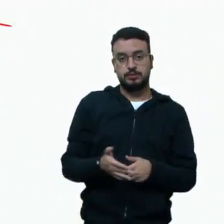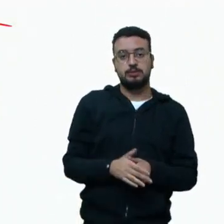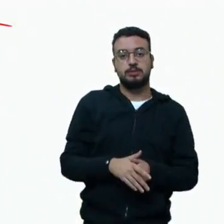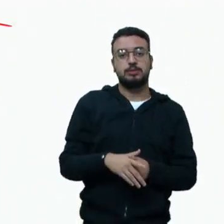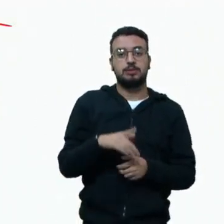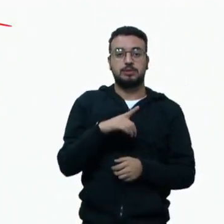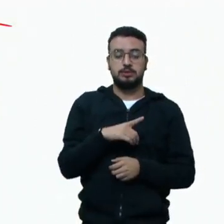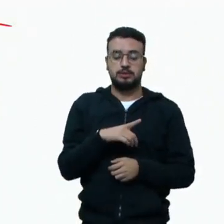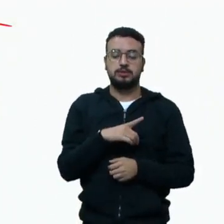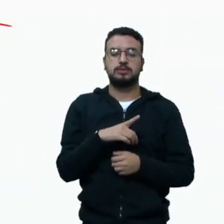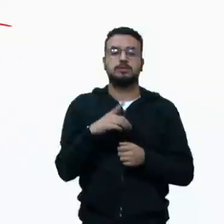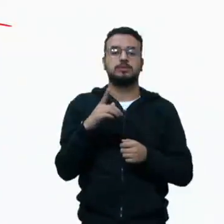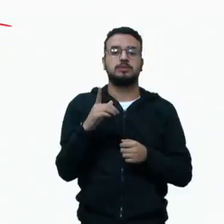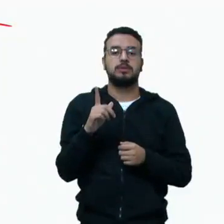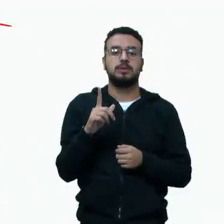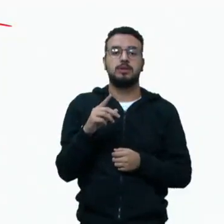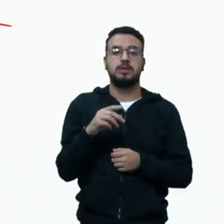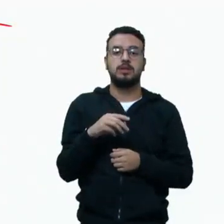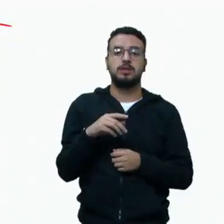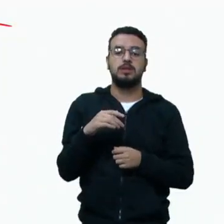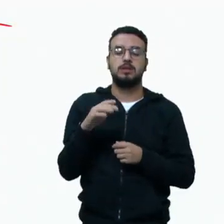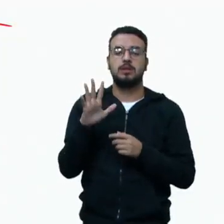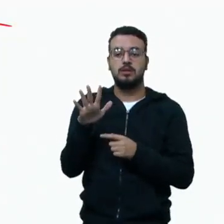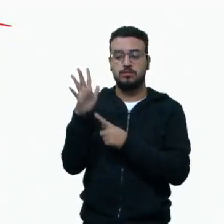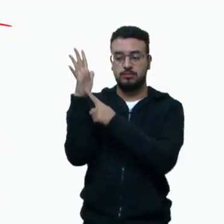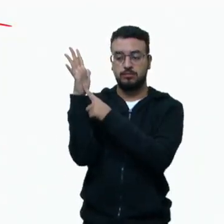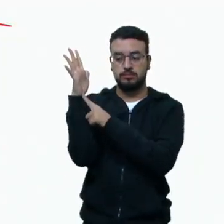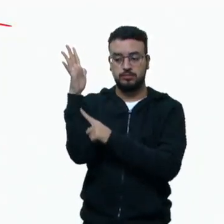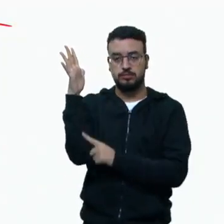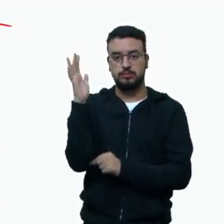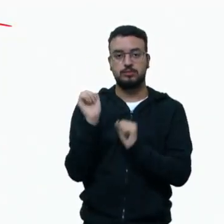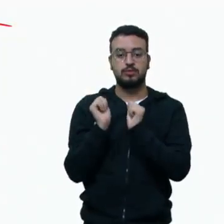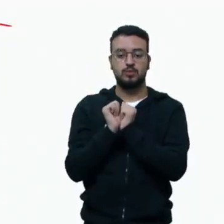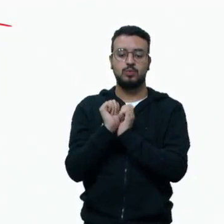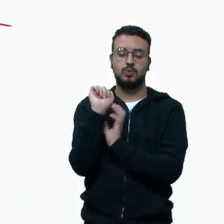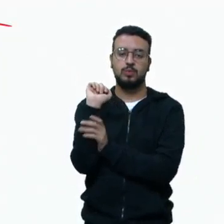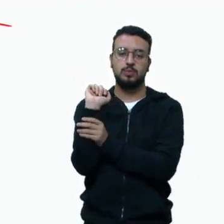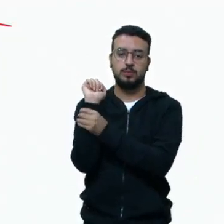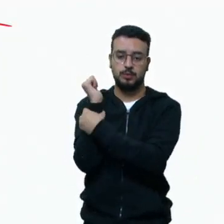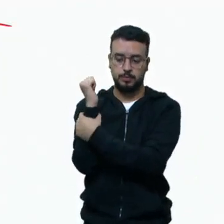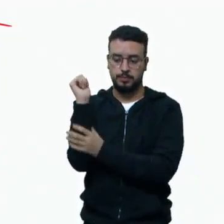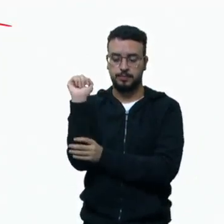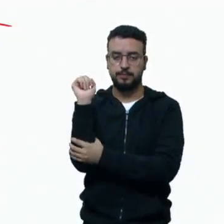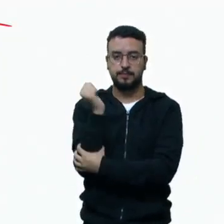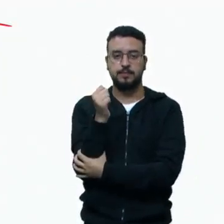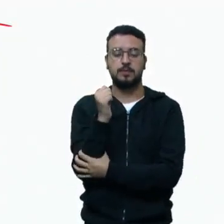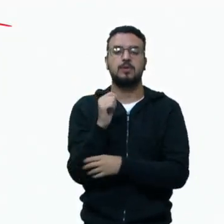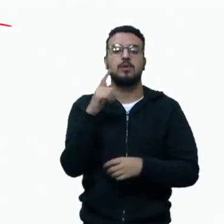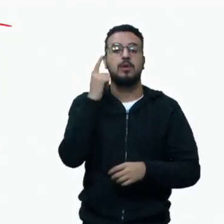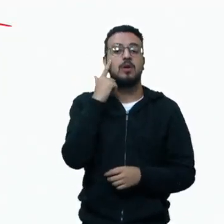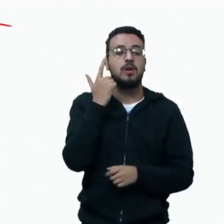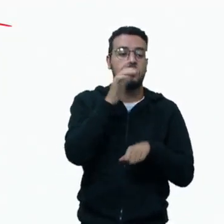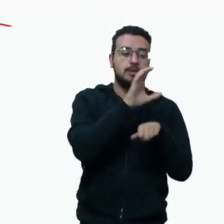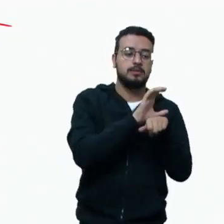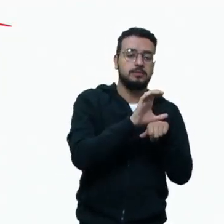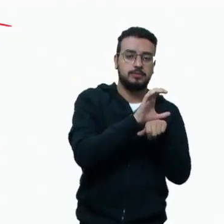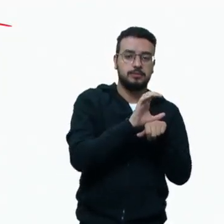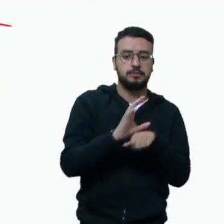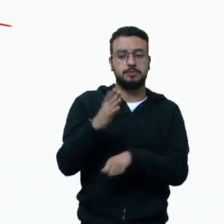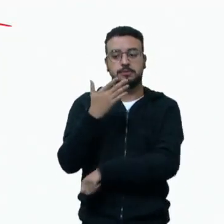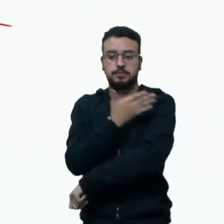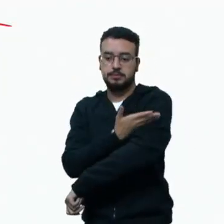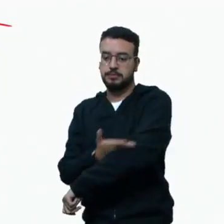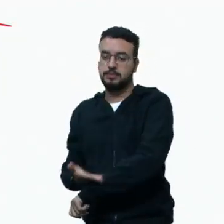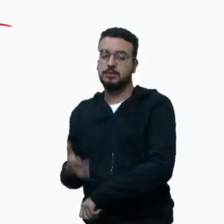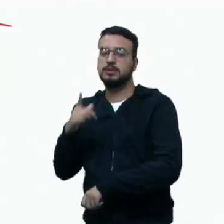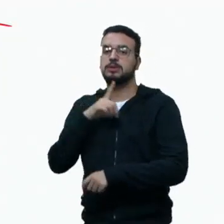por fibras nervosas envoltas pela bainha de mielina. Sobre a substância cinzenta e substância branca, você pode encontrar mais no